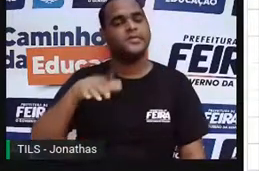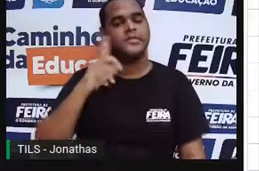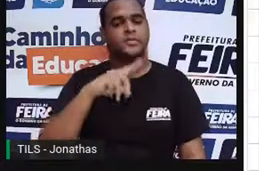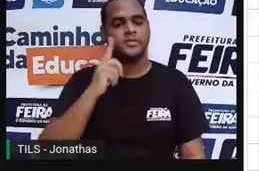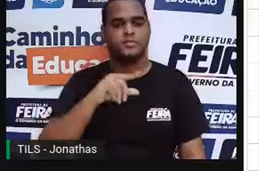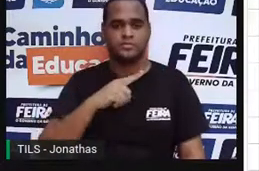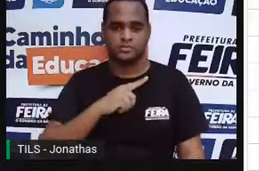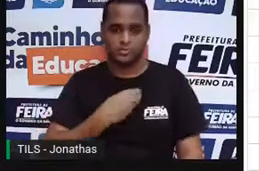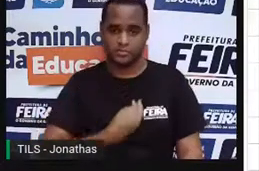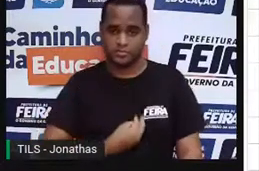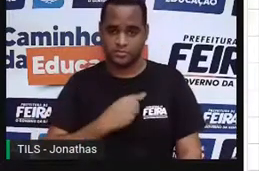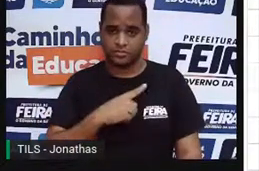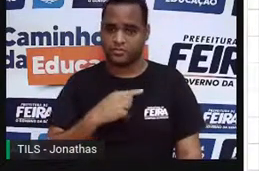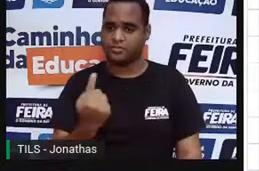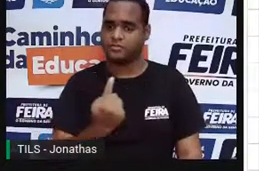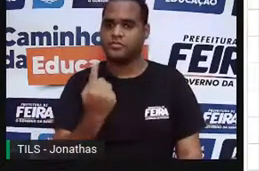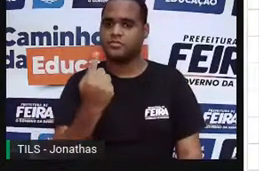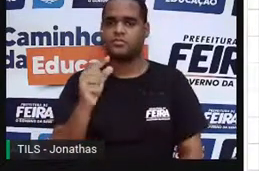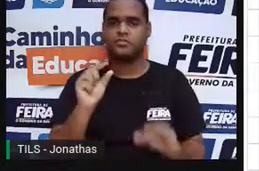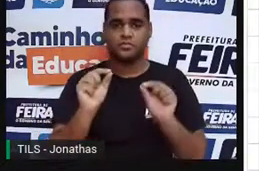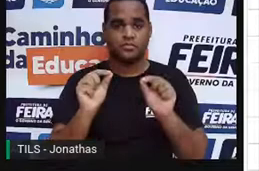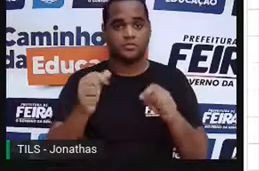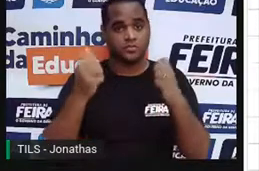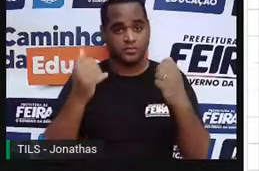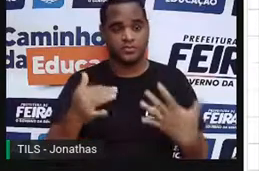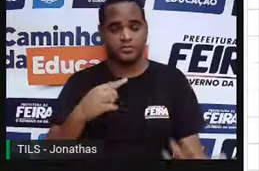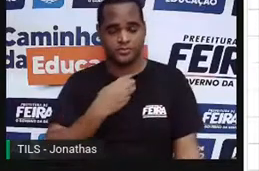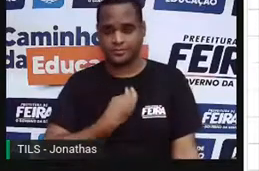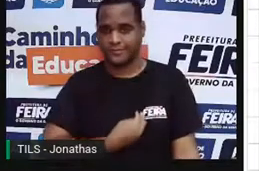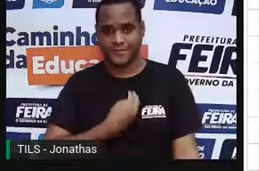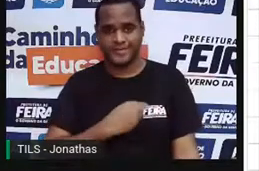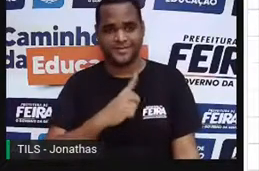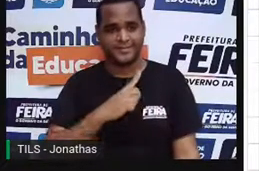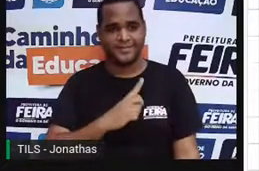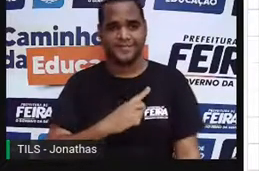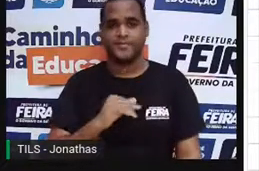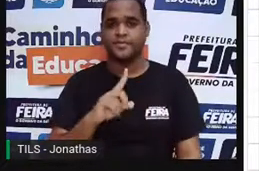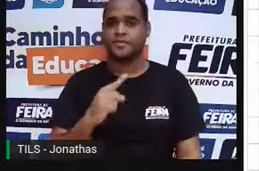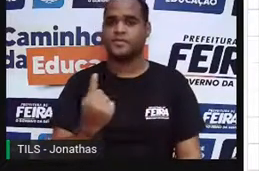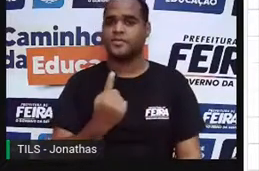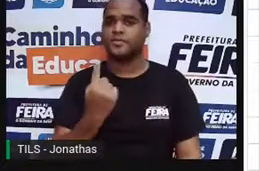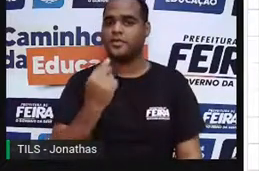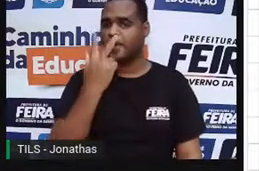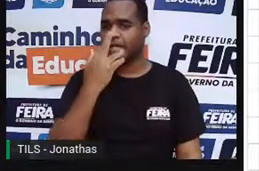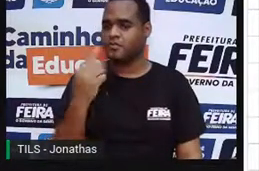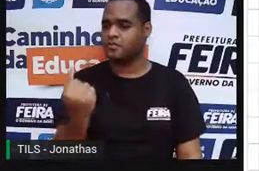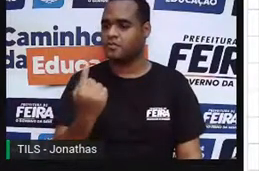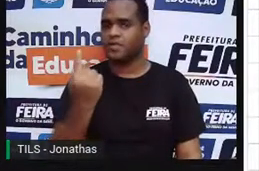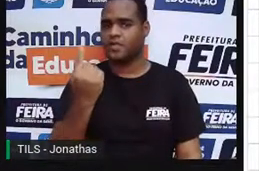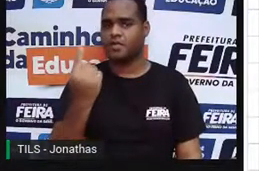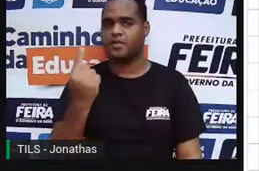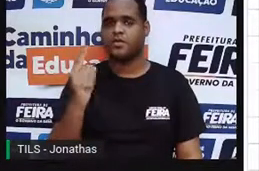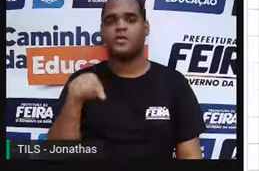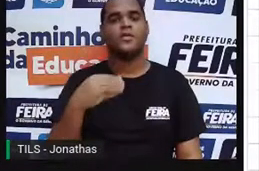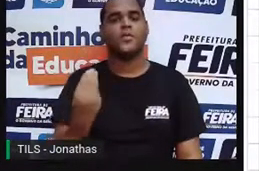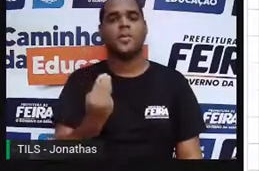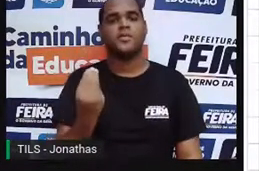eu consigo ver a altura desse paralelogramo aqui ó a altura dele vai daqui